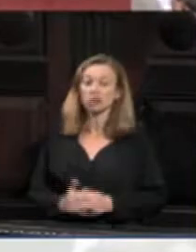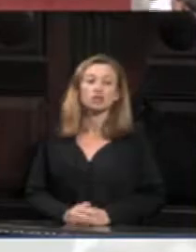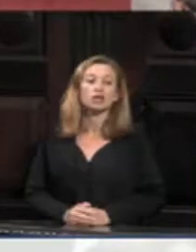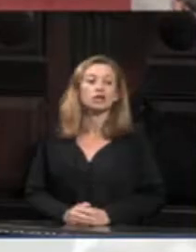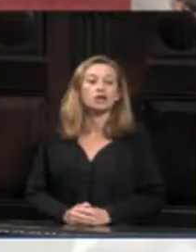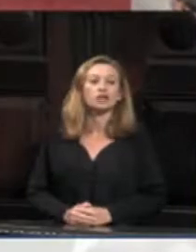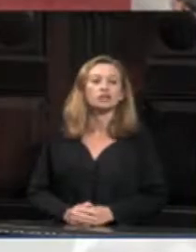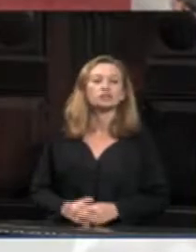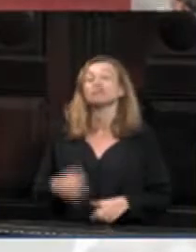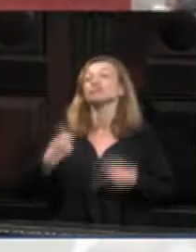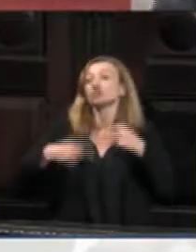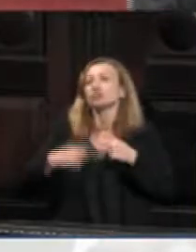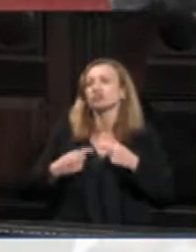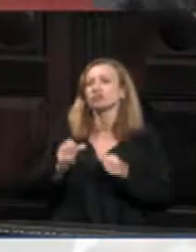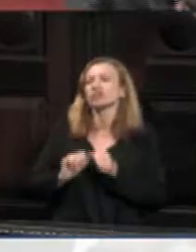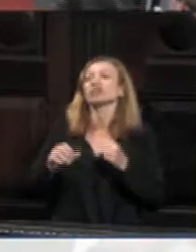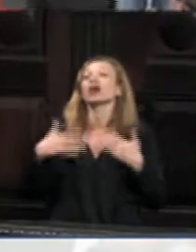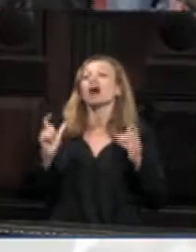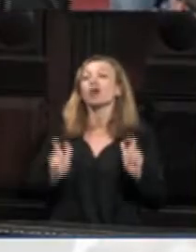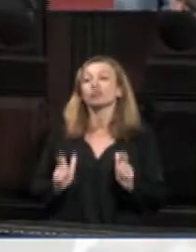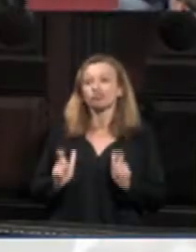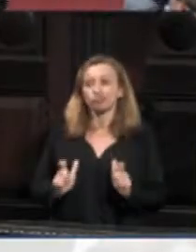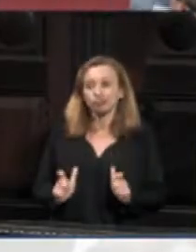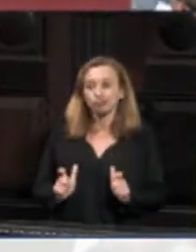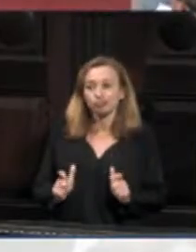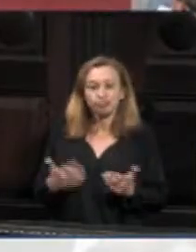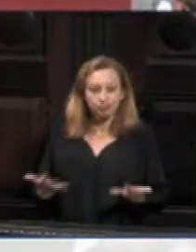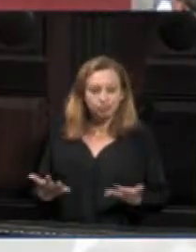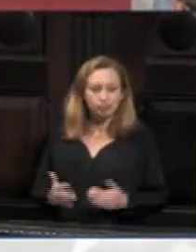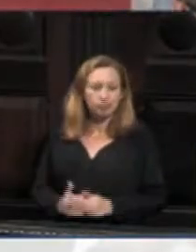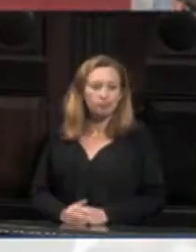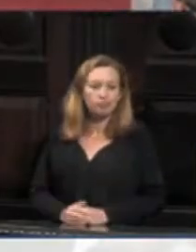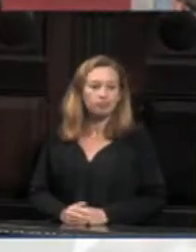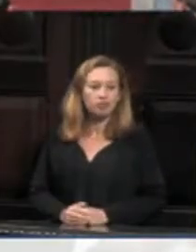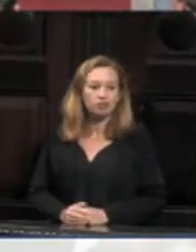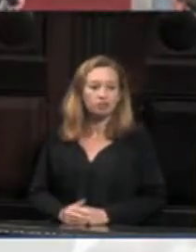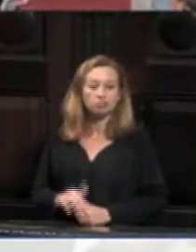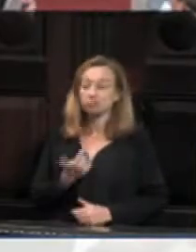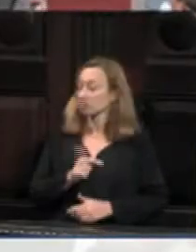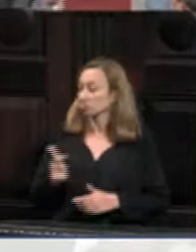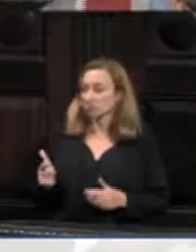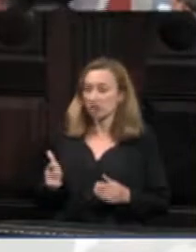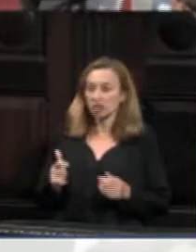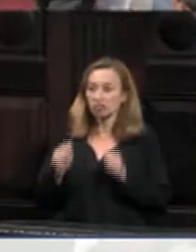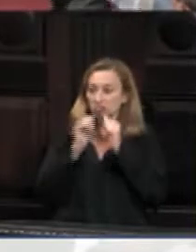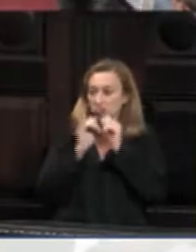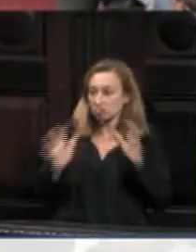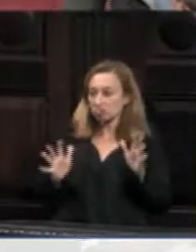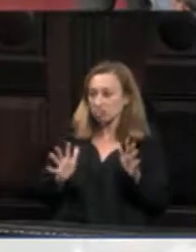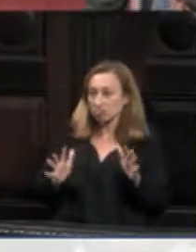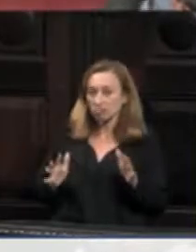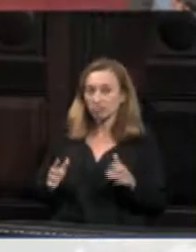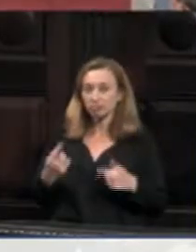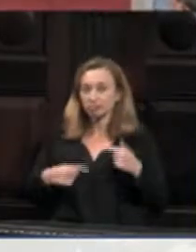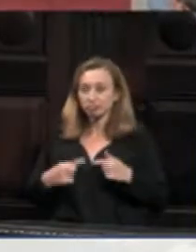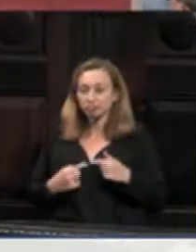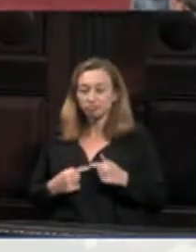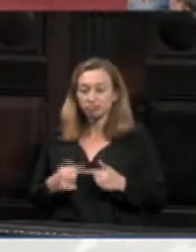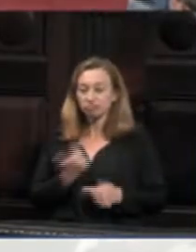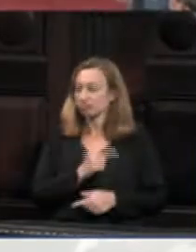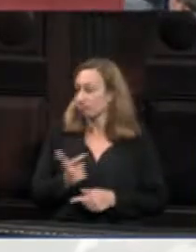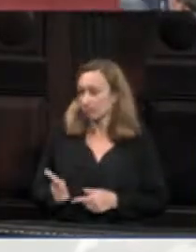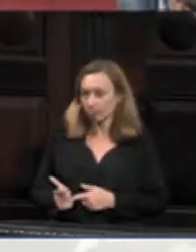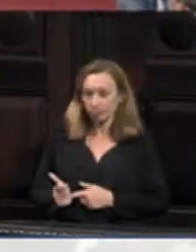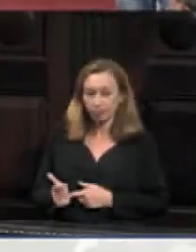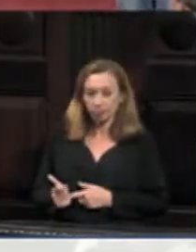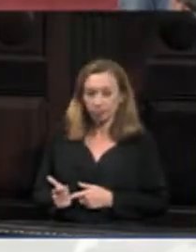onde é que está essa discussão feita? Só aqui no plenário, porque não houve essa discussão mais ampla. Não houve, essa